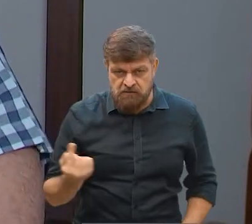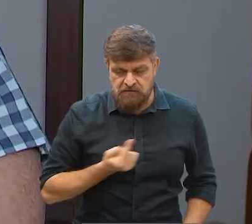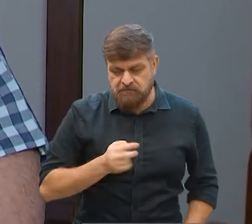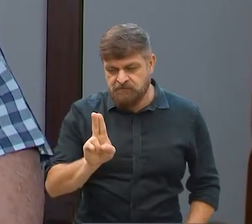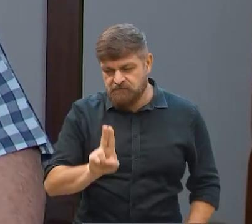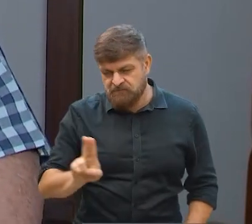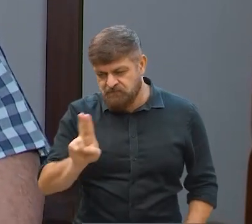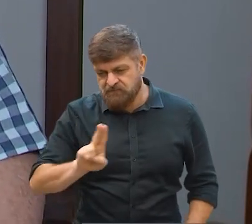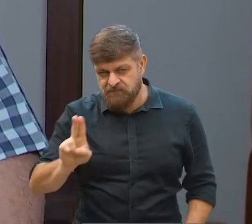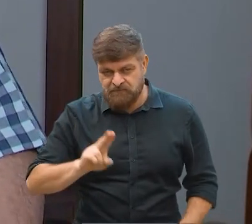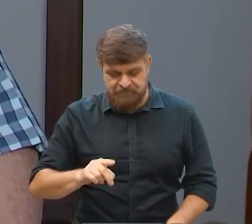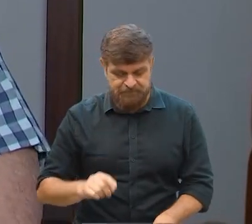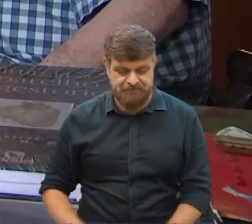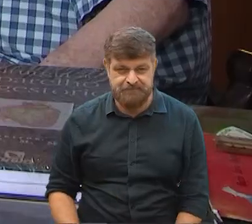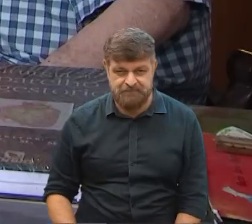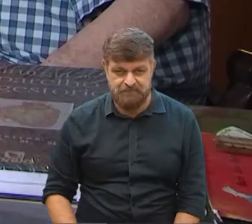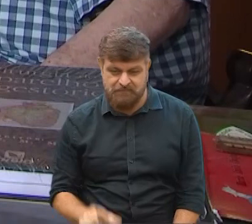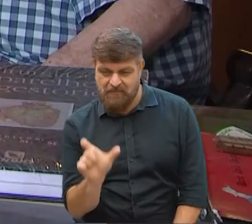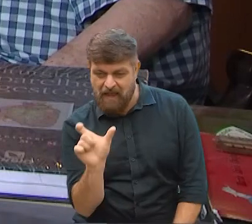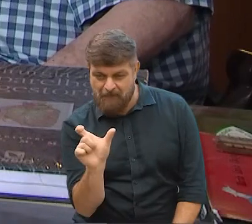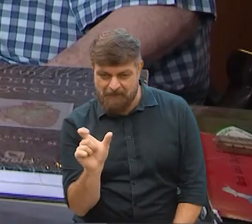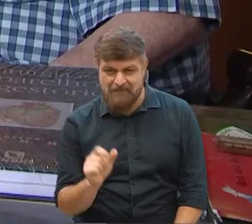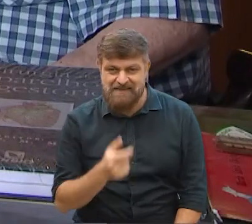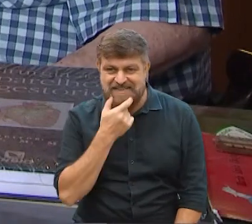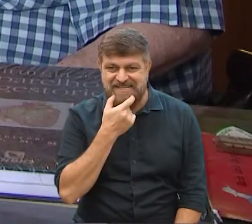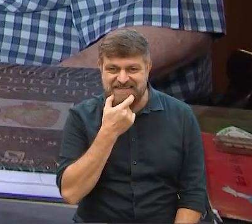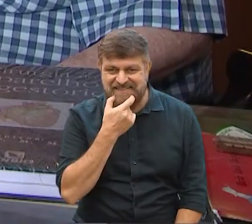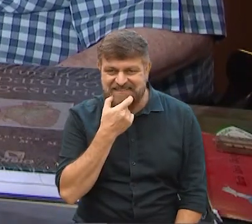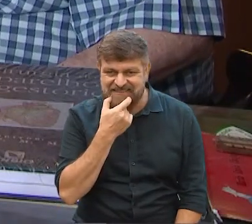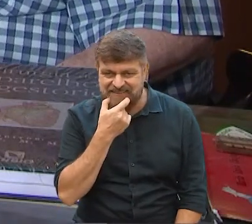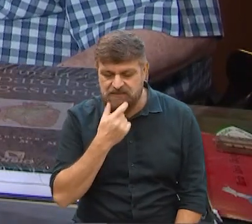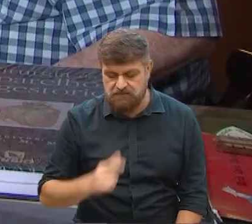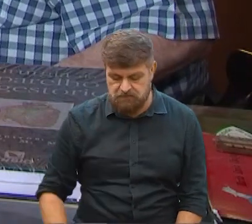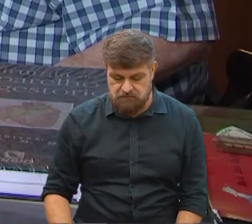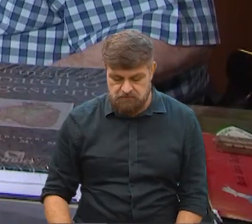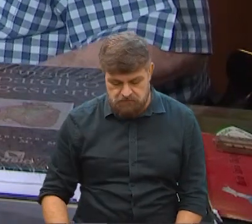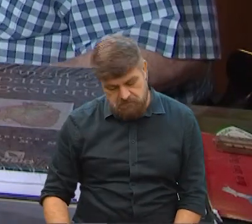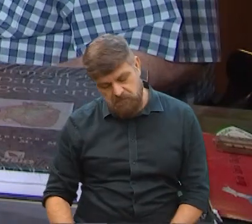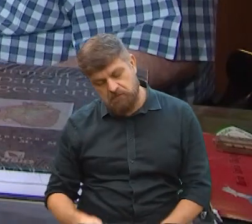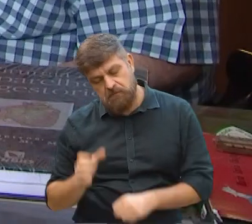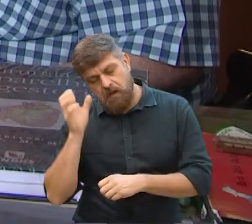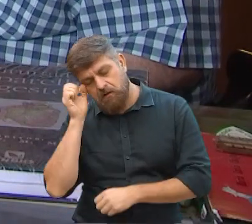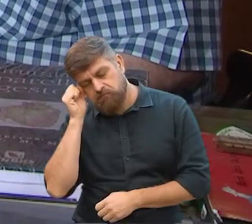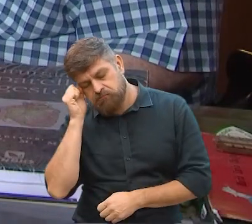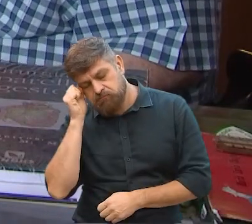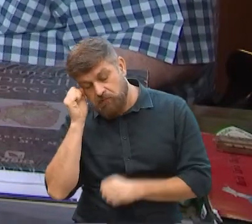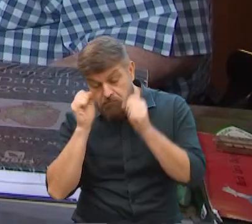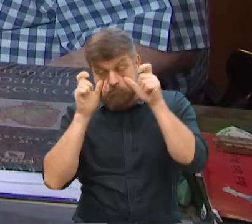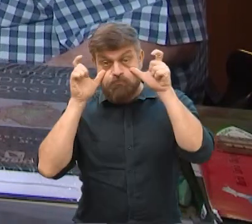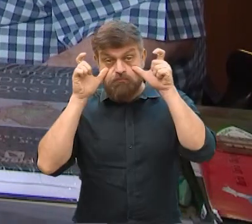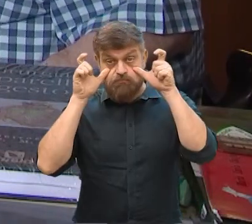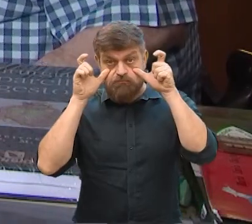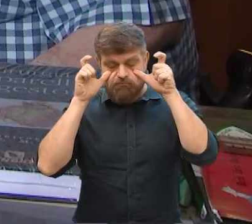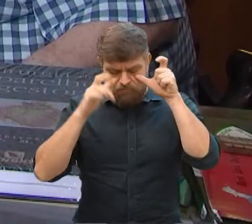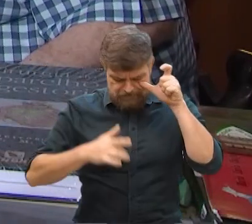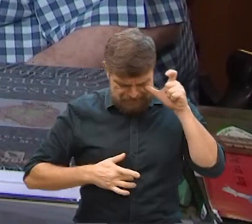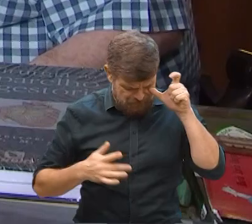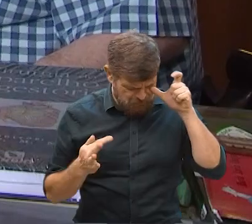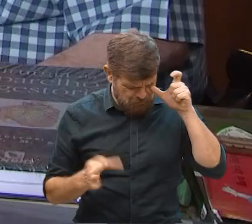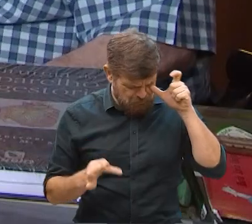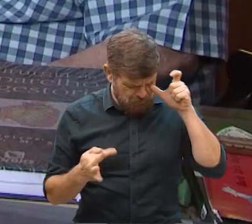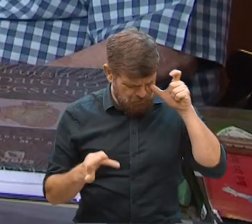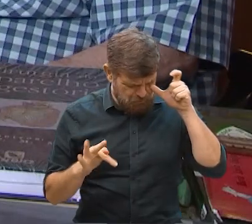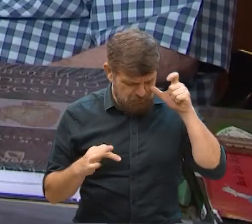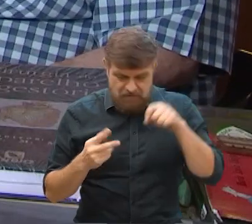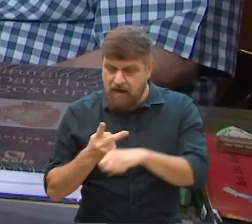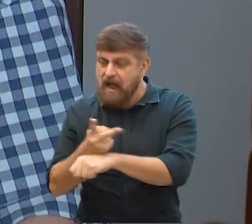em inglês, você falou slow agora, que é conhecido como clocking. Clock é a hora, clocking é o despertador.